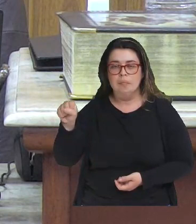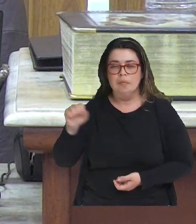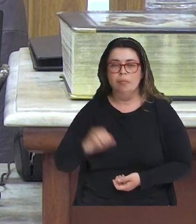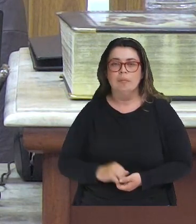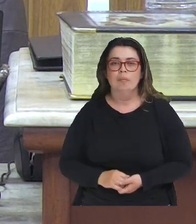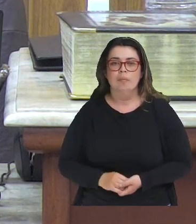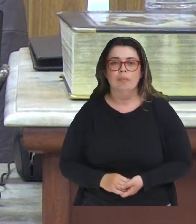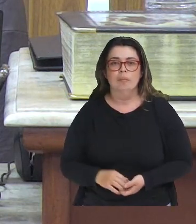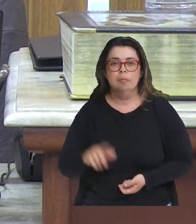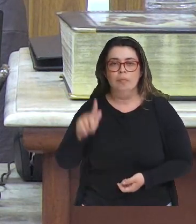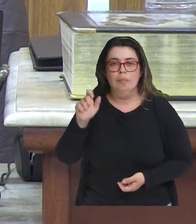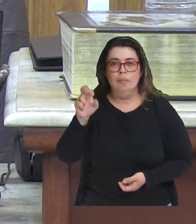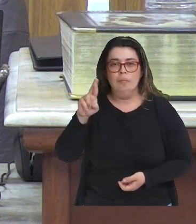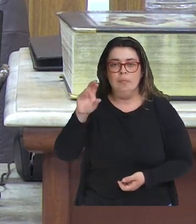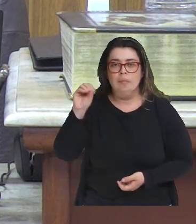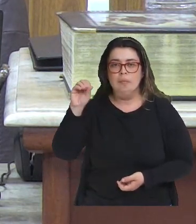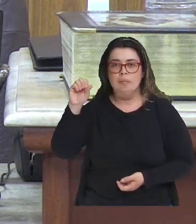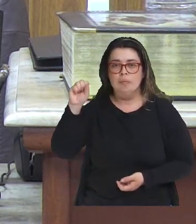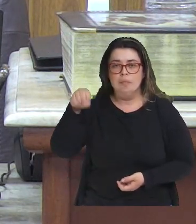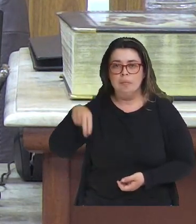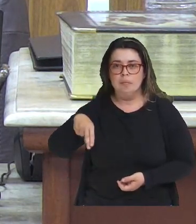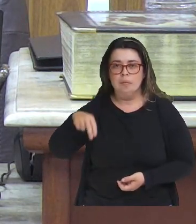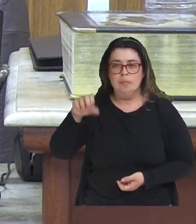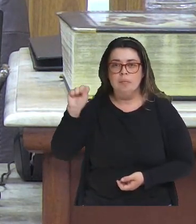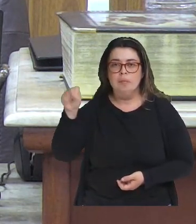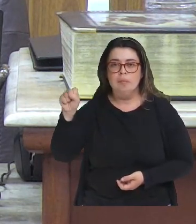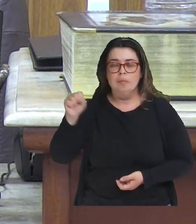Gerson Alves vota sim.